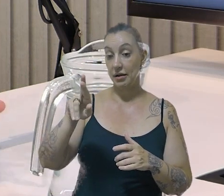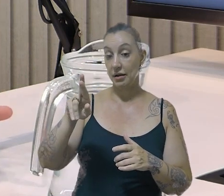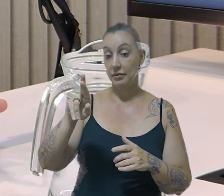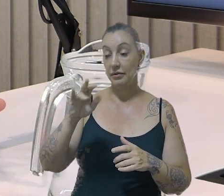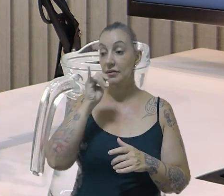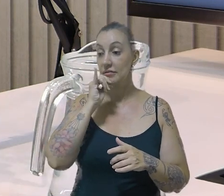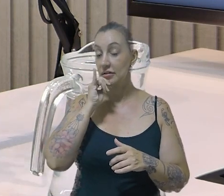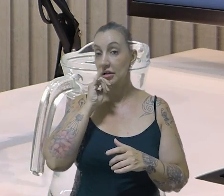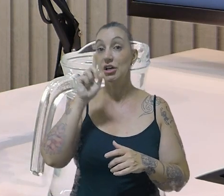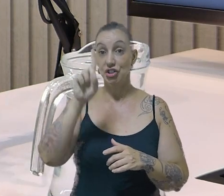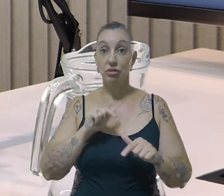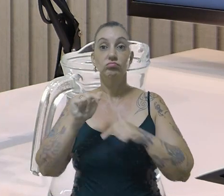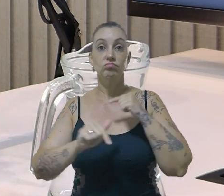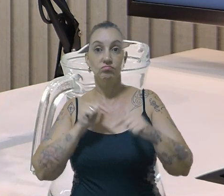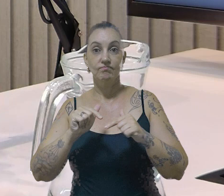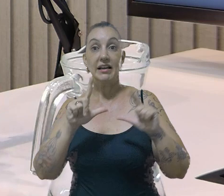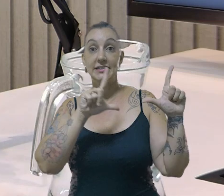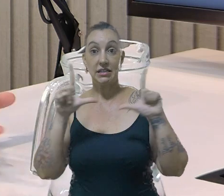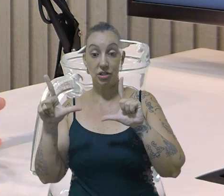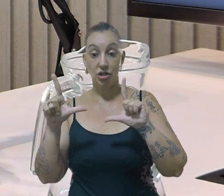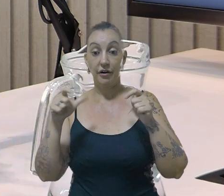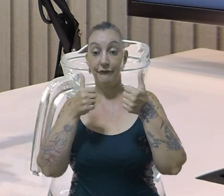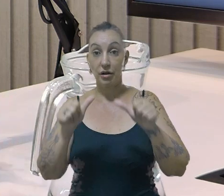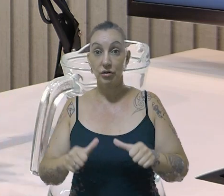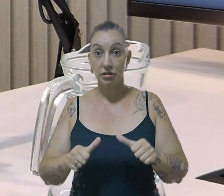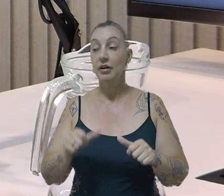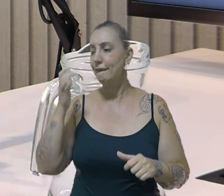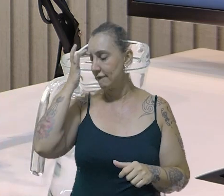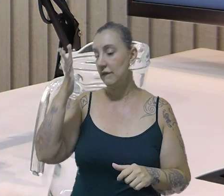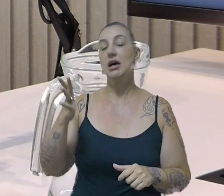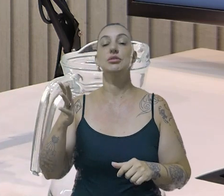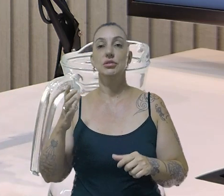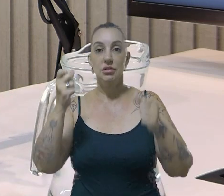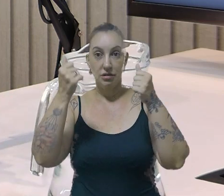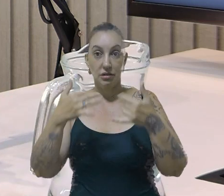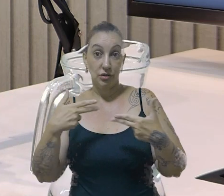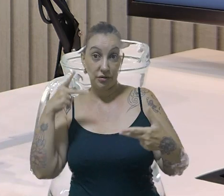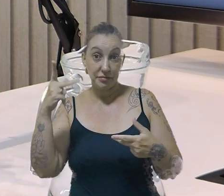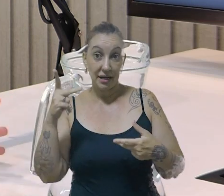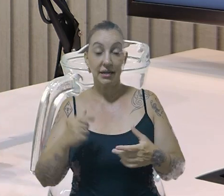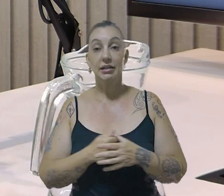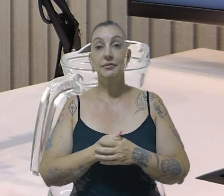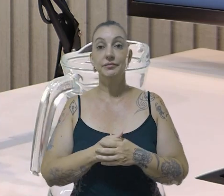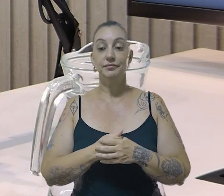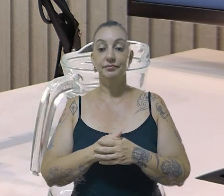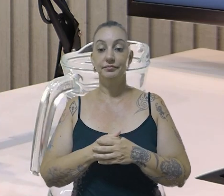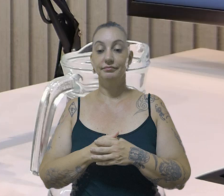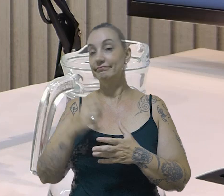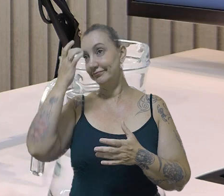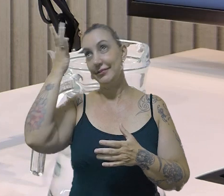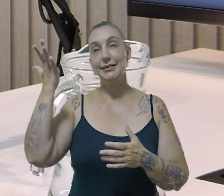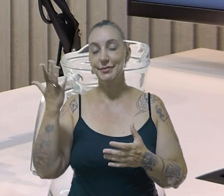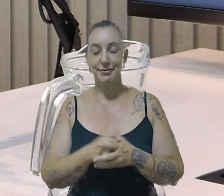diretor que eu trabalho muito que ele também é cenógrafo el também é figurinista é muito mais fácil explicar as coisas para ele assim tipo é bizarramente fácil